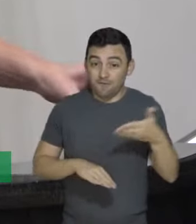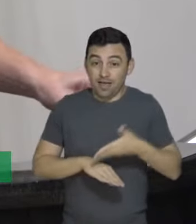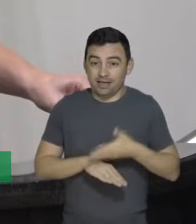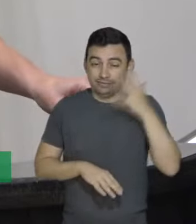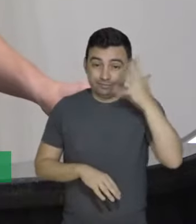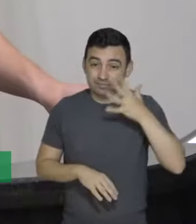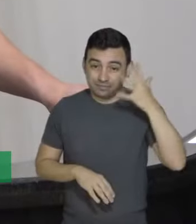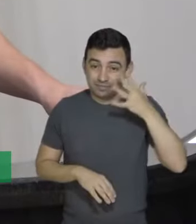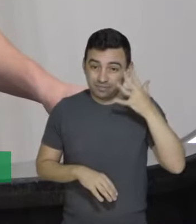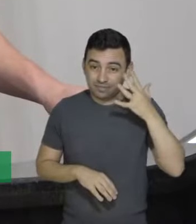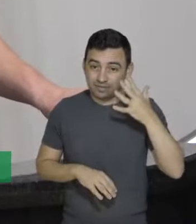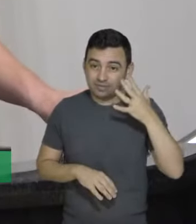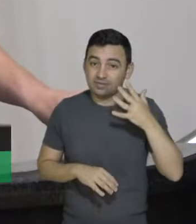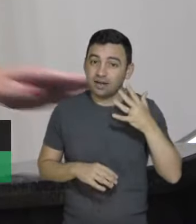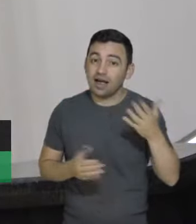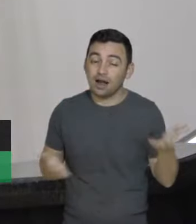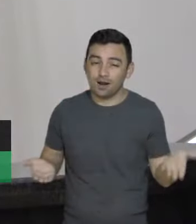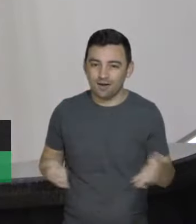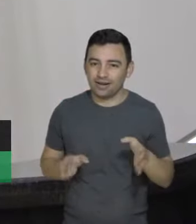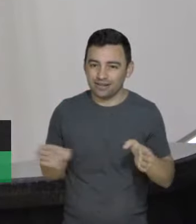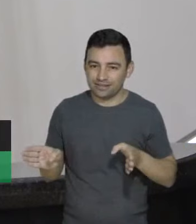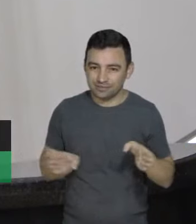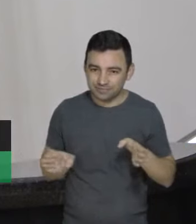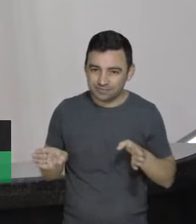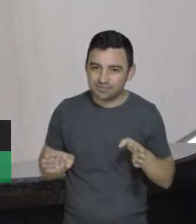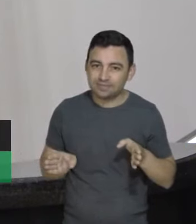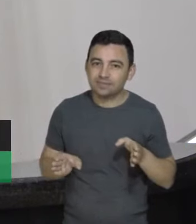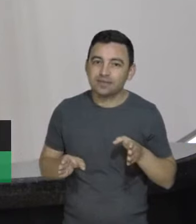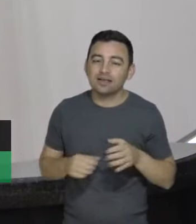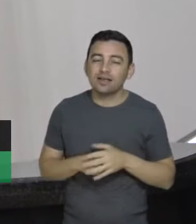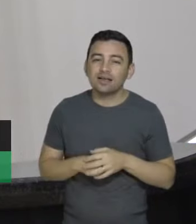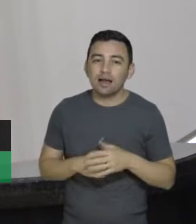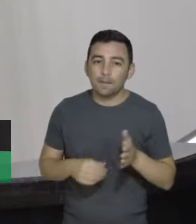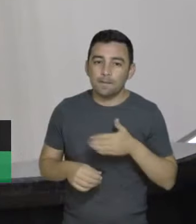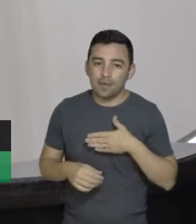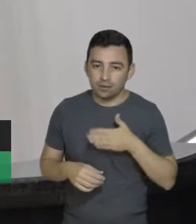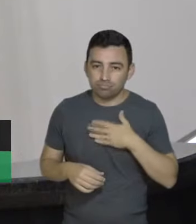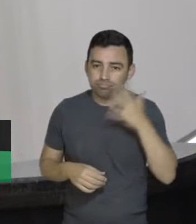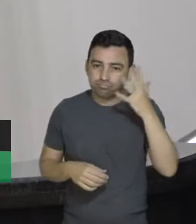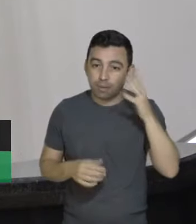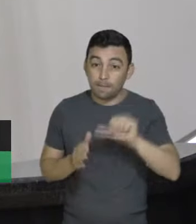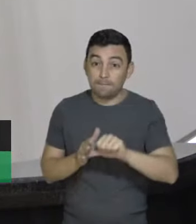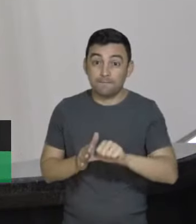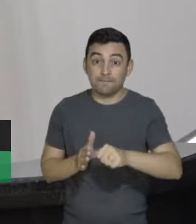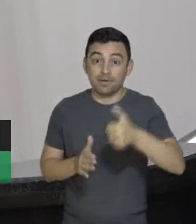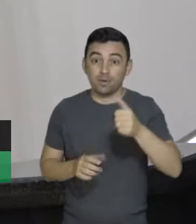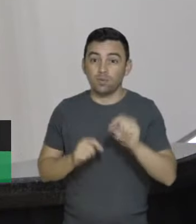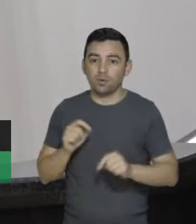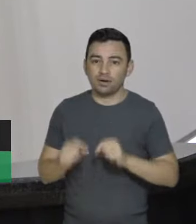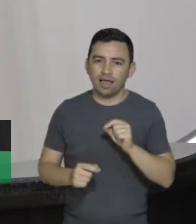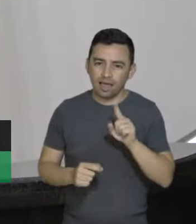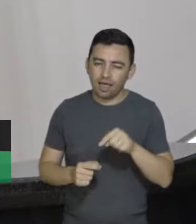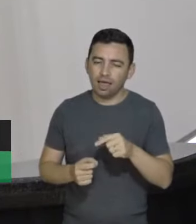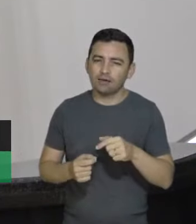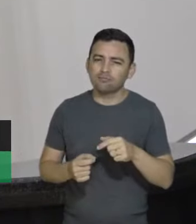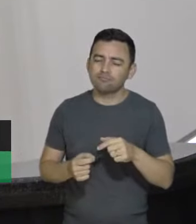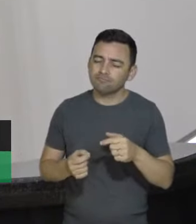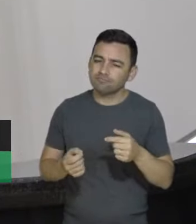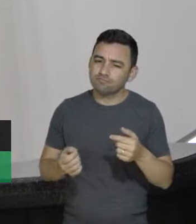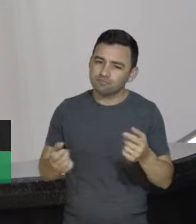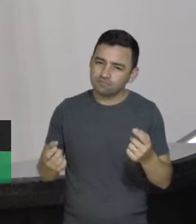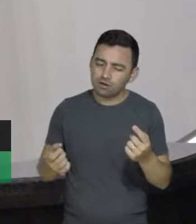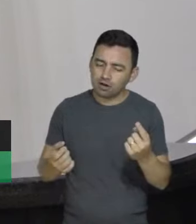manifesto na tribuna nessa legislatura e a minha palavra, em primeiro lugar, é de acolhimento, de